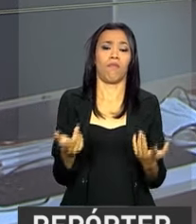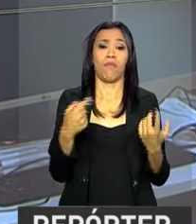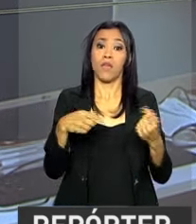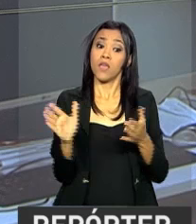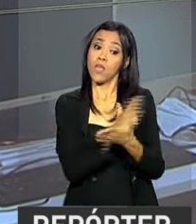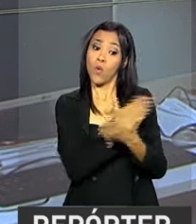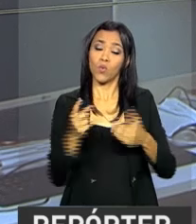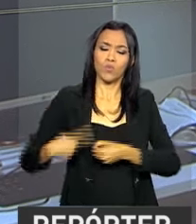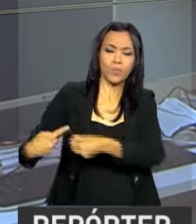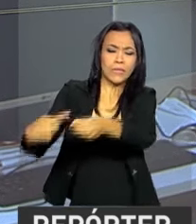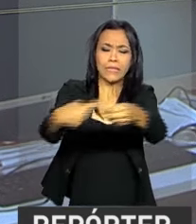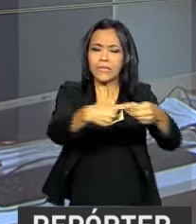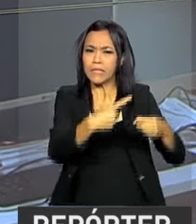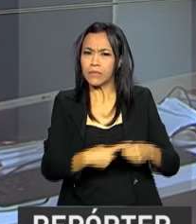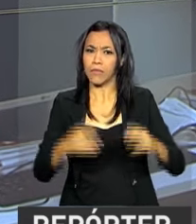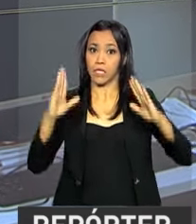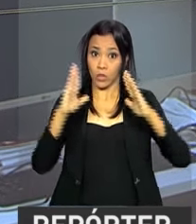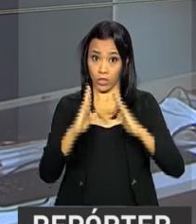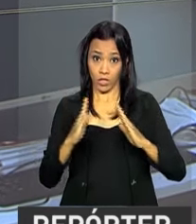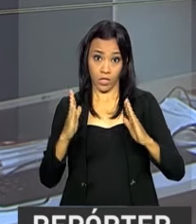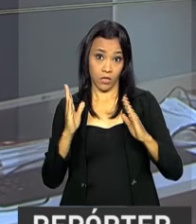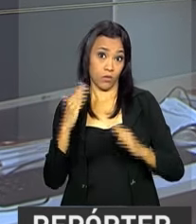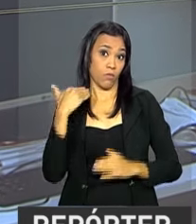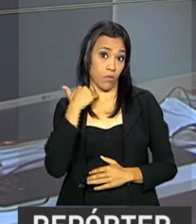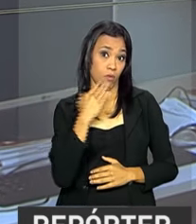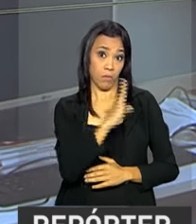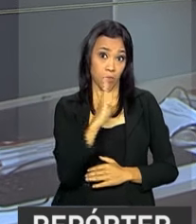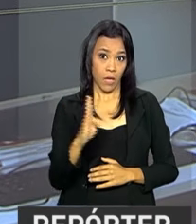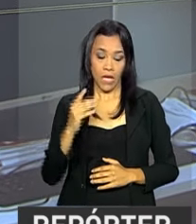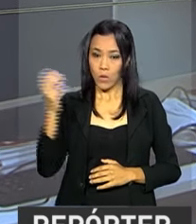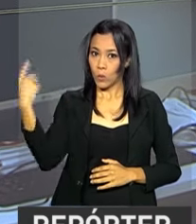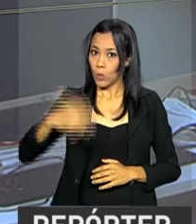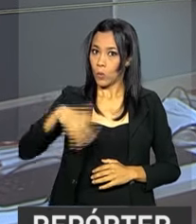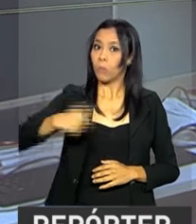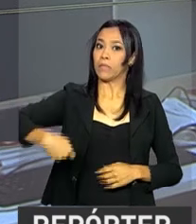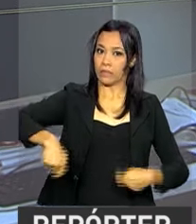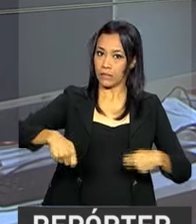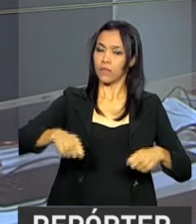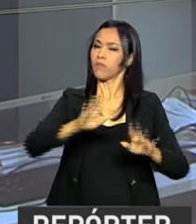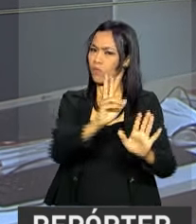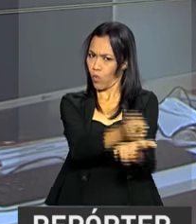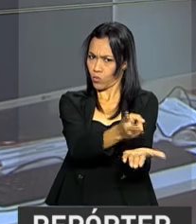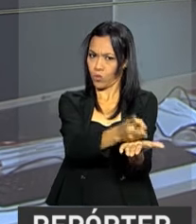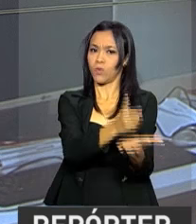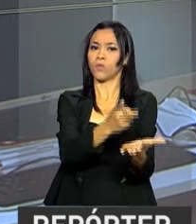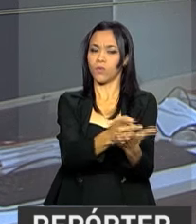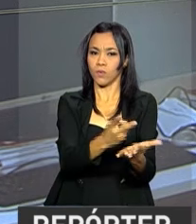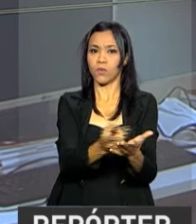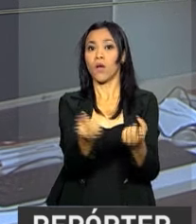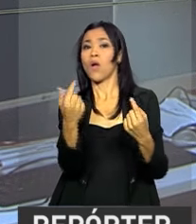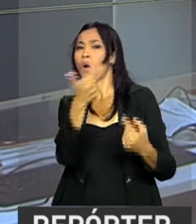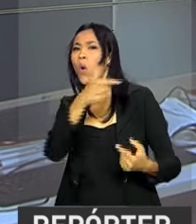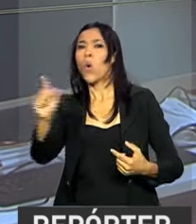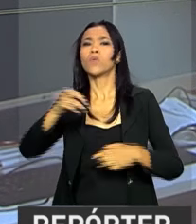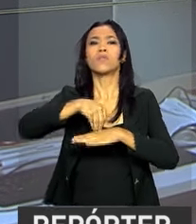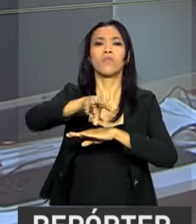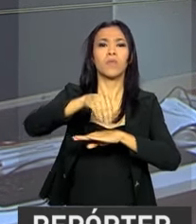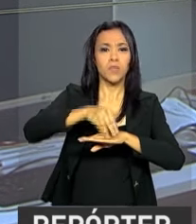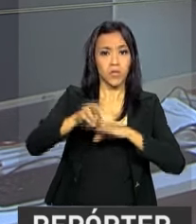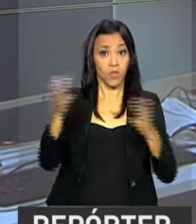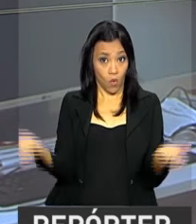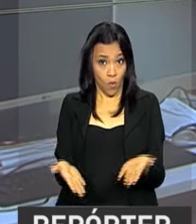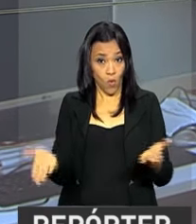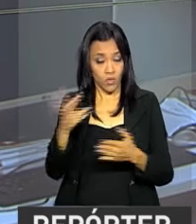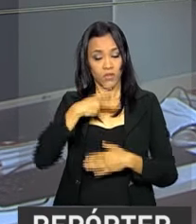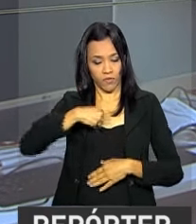alguns municípios em que as agências são as únicas instituições bancárias, as estruturas vão ser mantidas. Outras informações você acompanha ainda